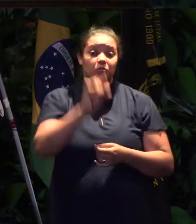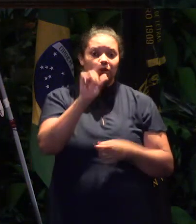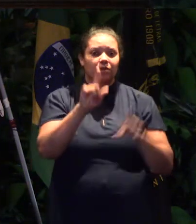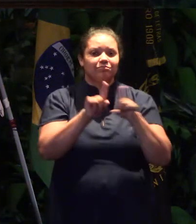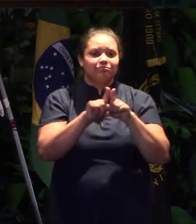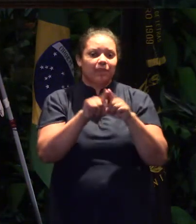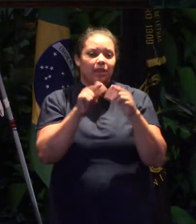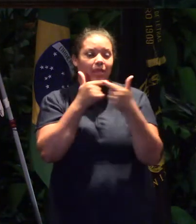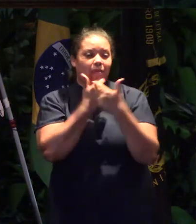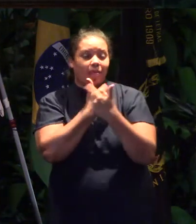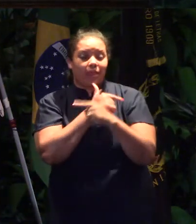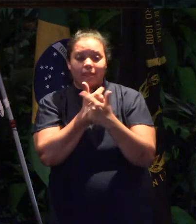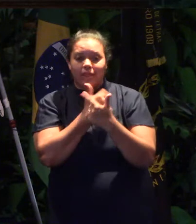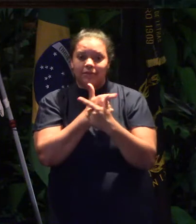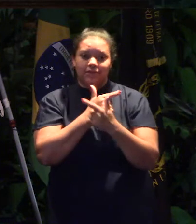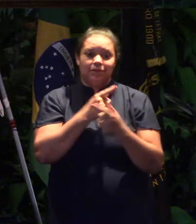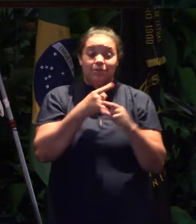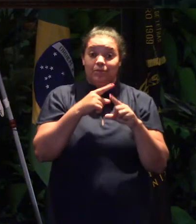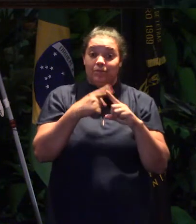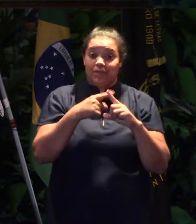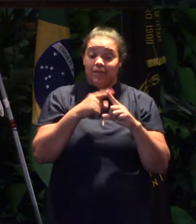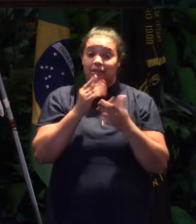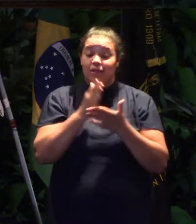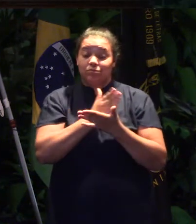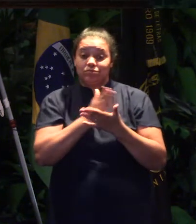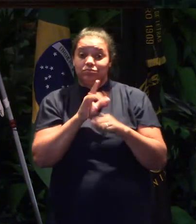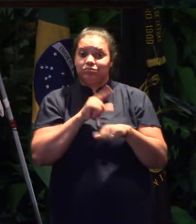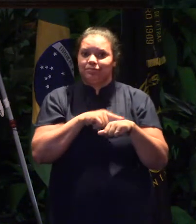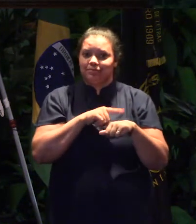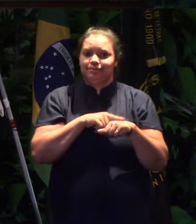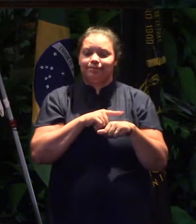de riso, porque ele tem momentos